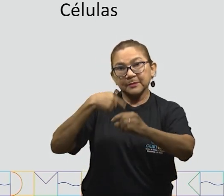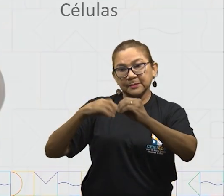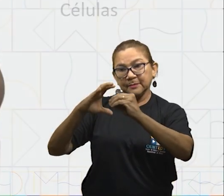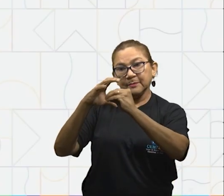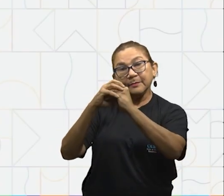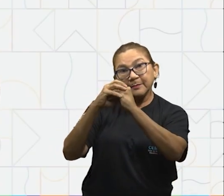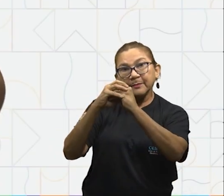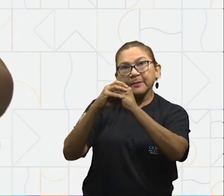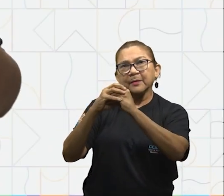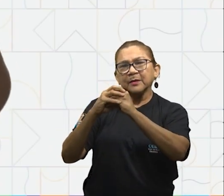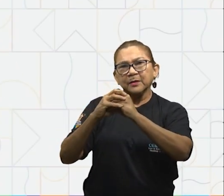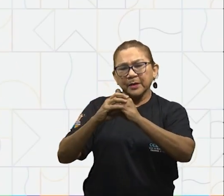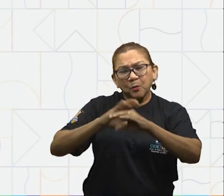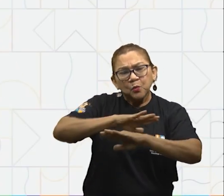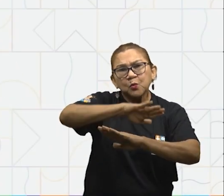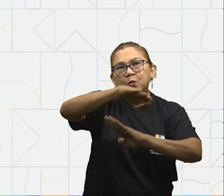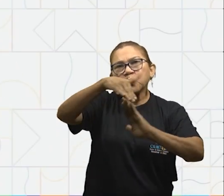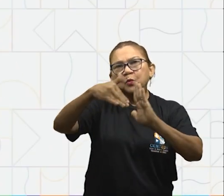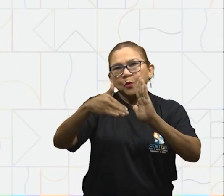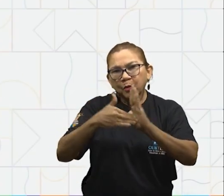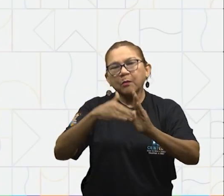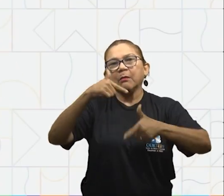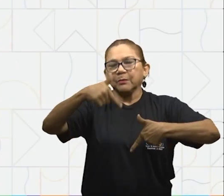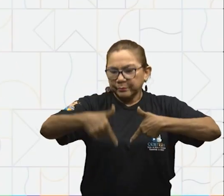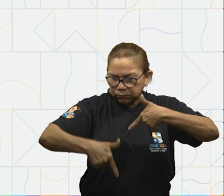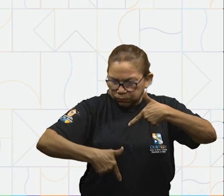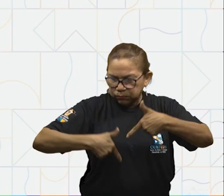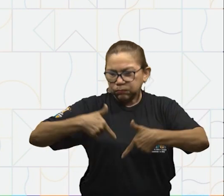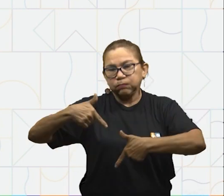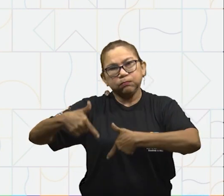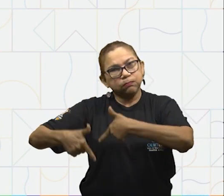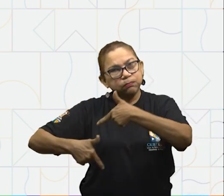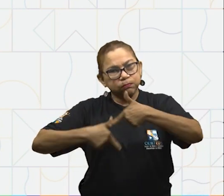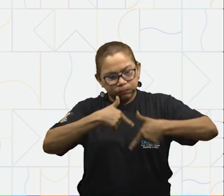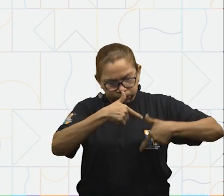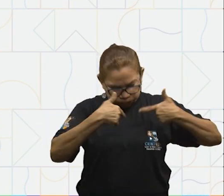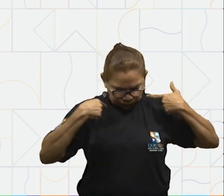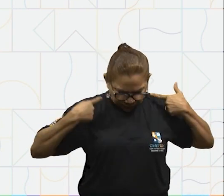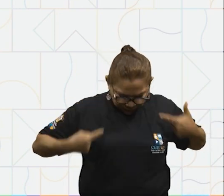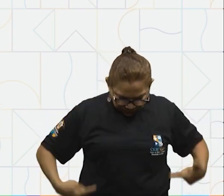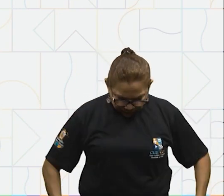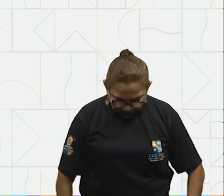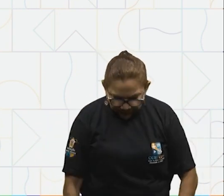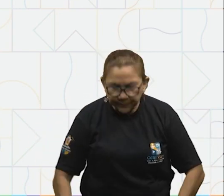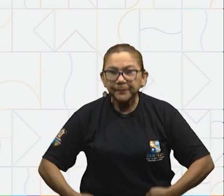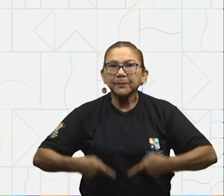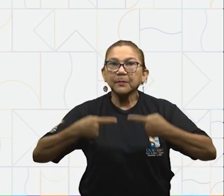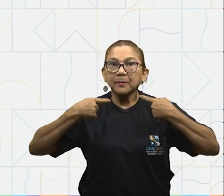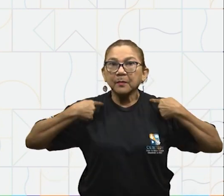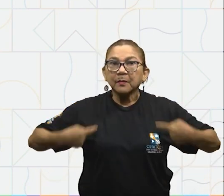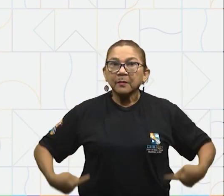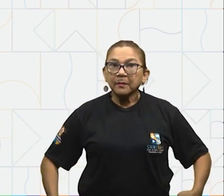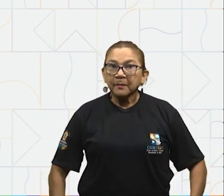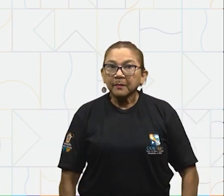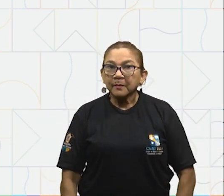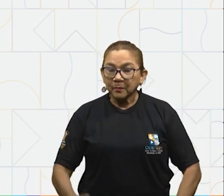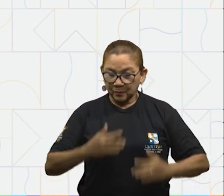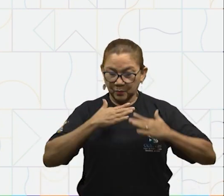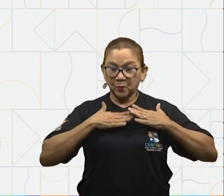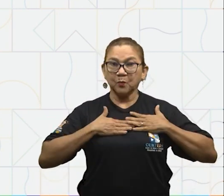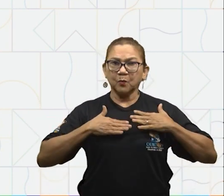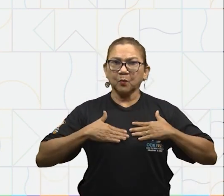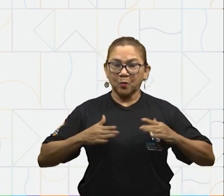de energia. Todo esse processo ocorre de maneira integrada. Os órgãos e sistemas do corpo funcionam